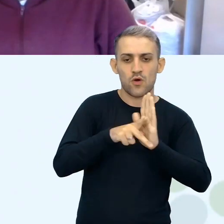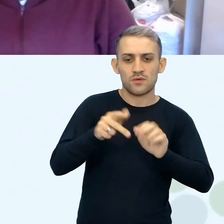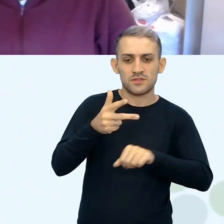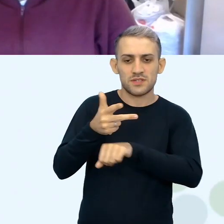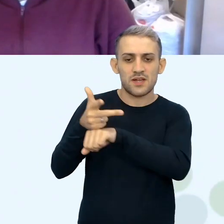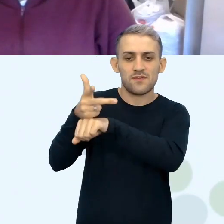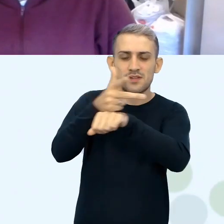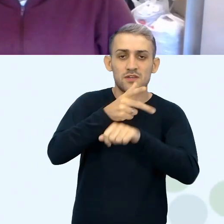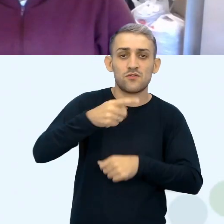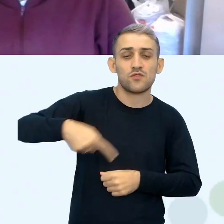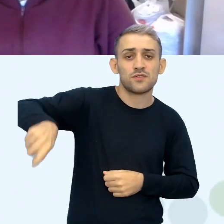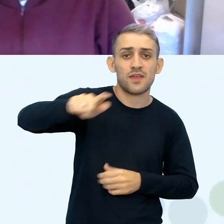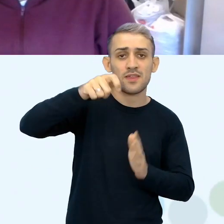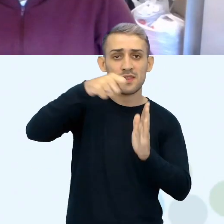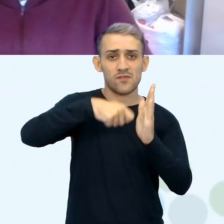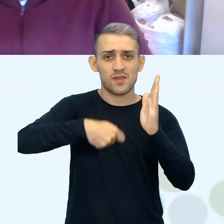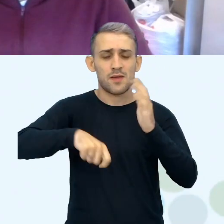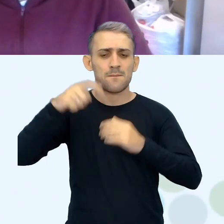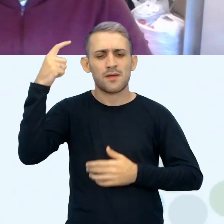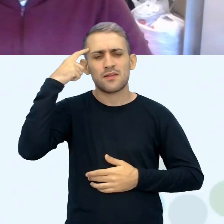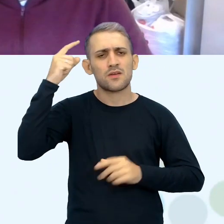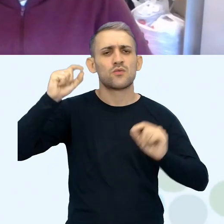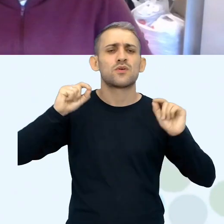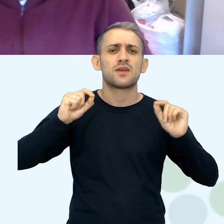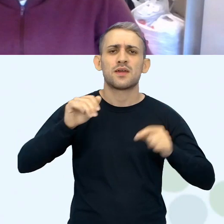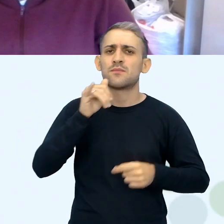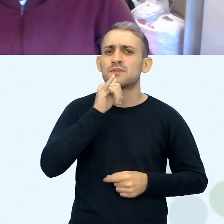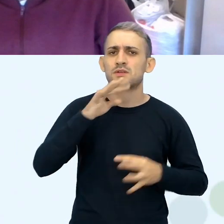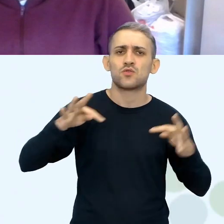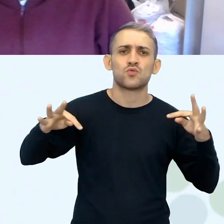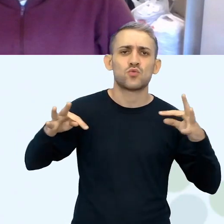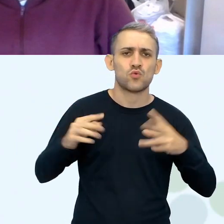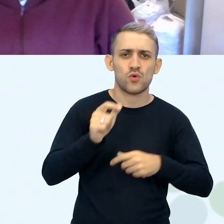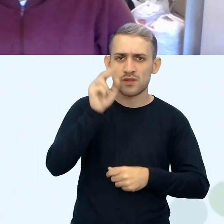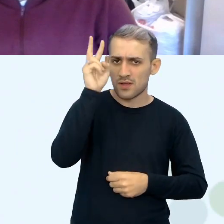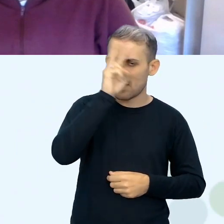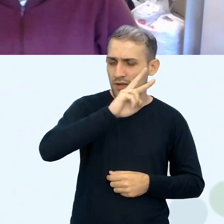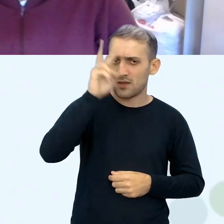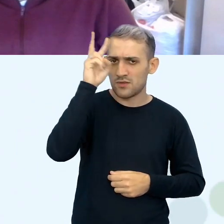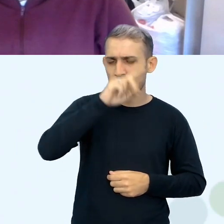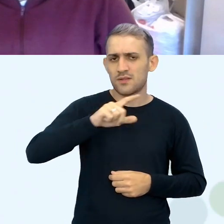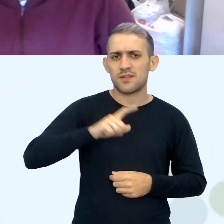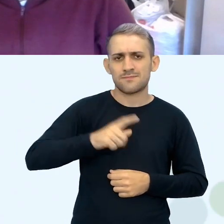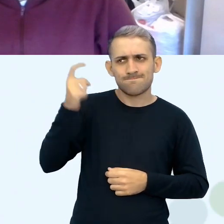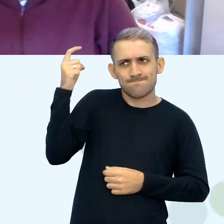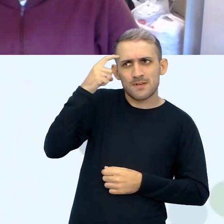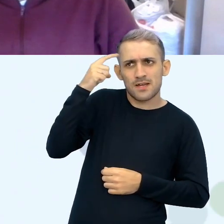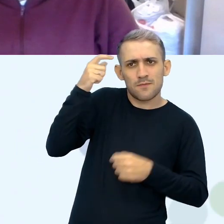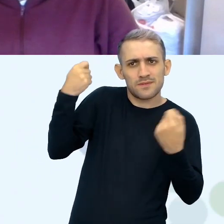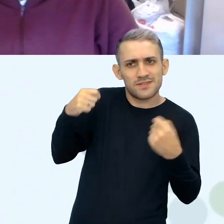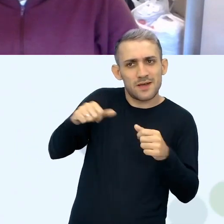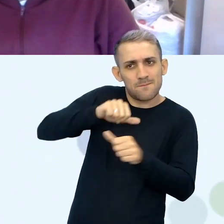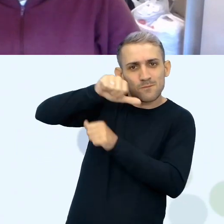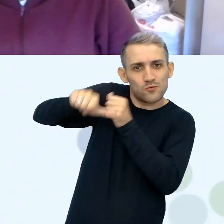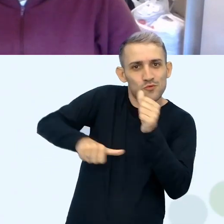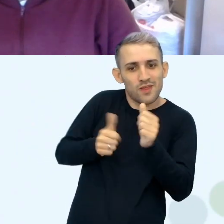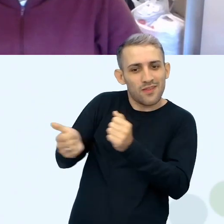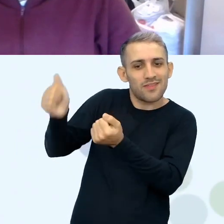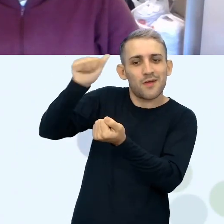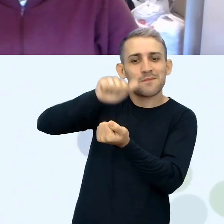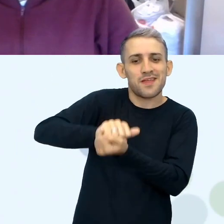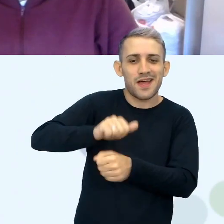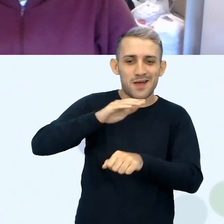ao escrever, você está pensando que aquilo que a história que você tem em mente, ela tem que ser transformada em ação, tem que